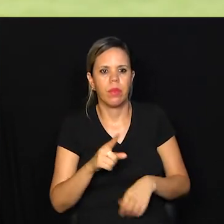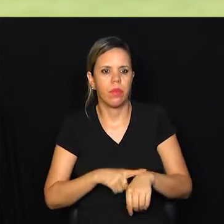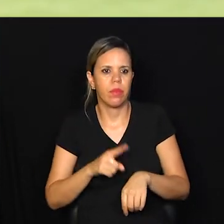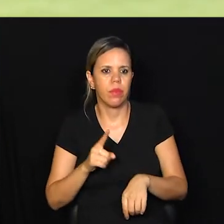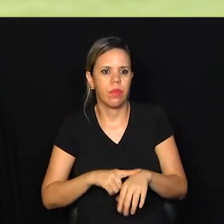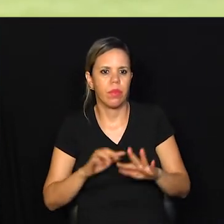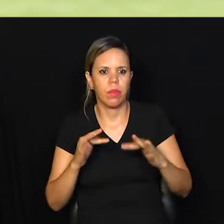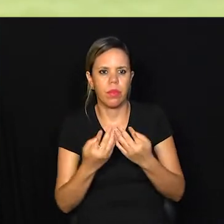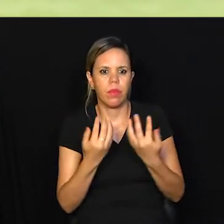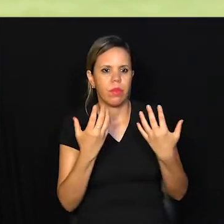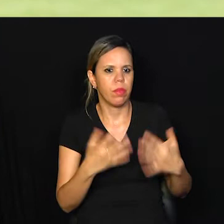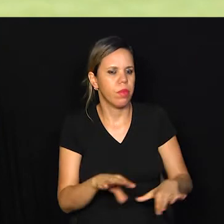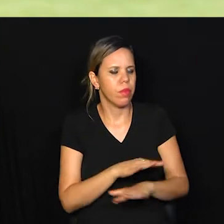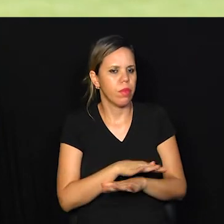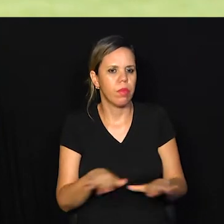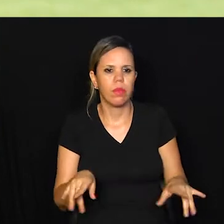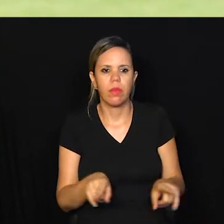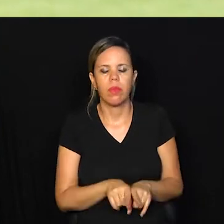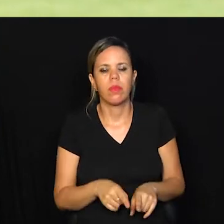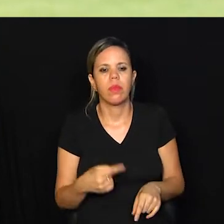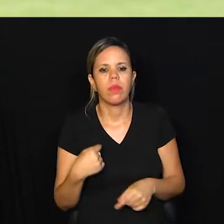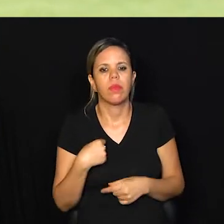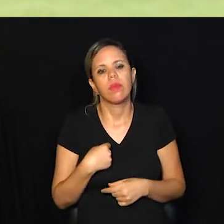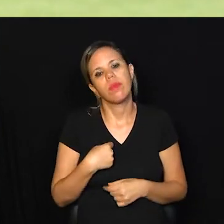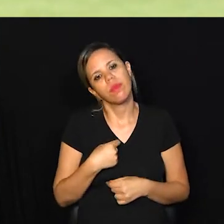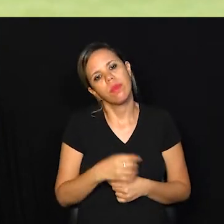minha família não queria também que eu